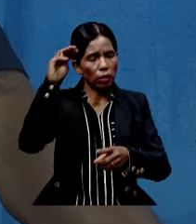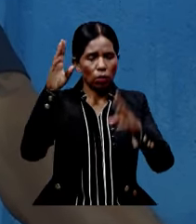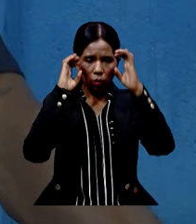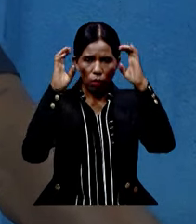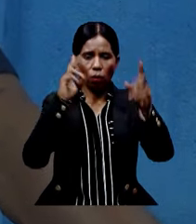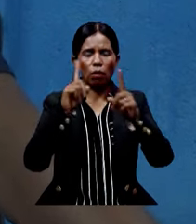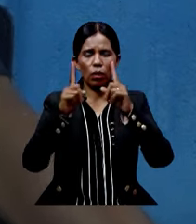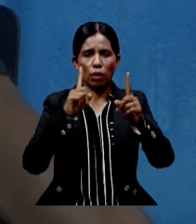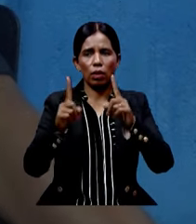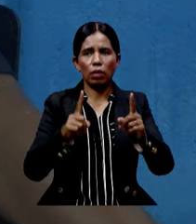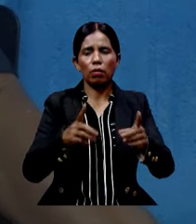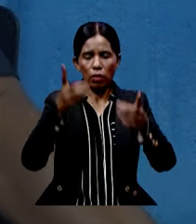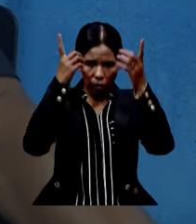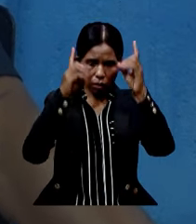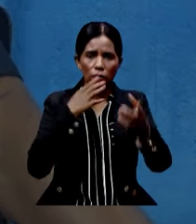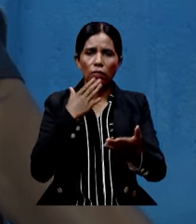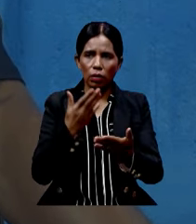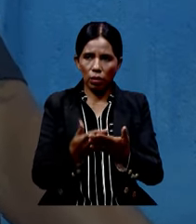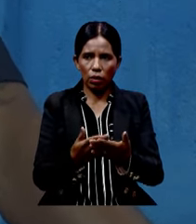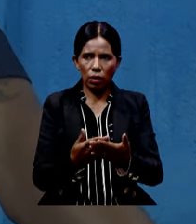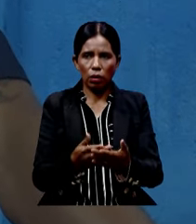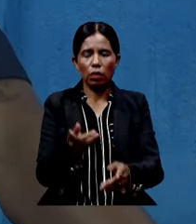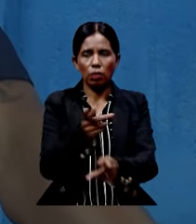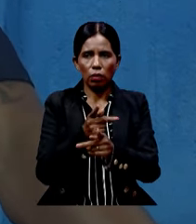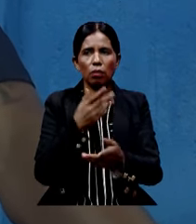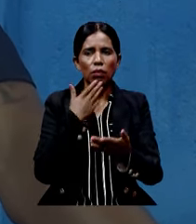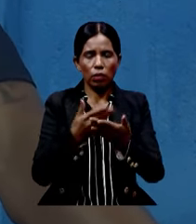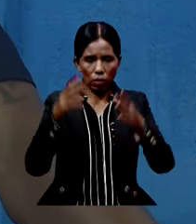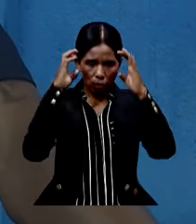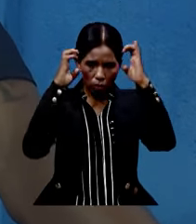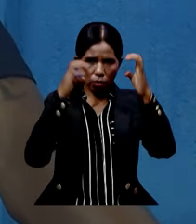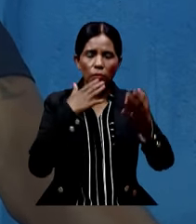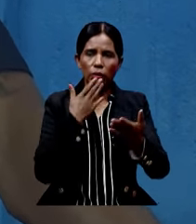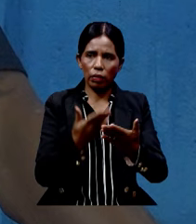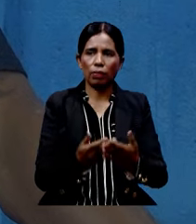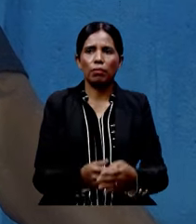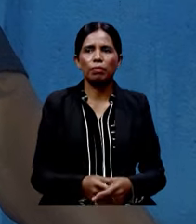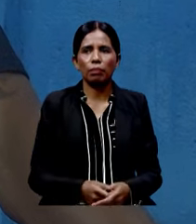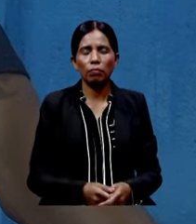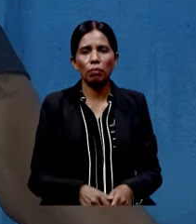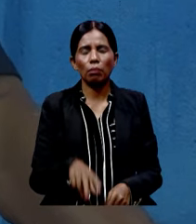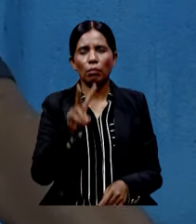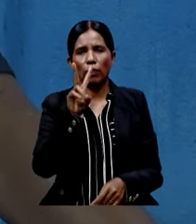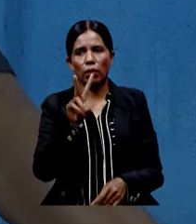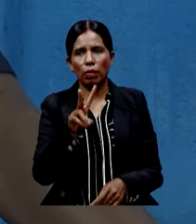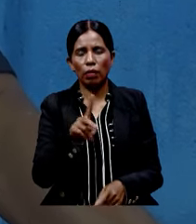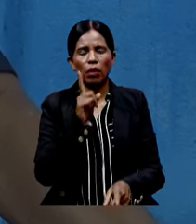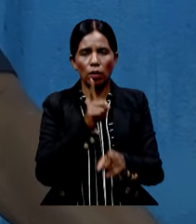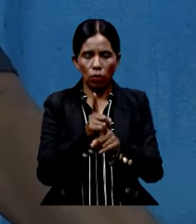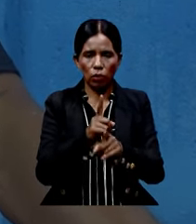um cata acidente de decisão dia que leu, a tu bele assegura a qualidade da educação. Parte rua, a loja